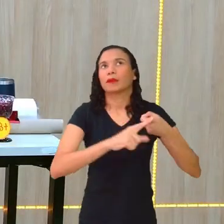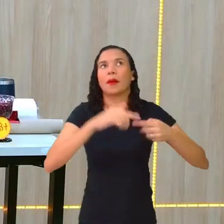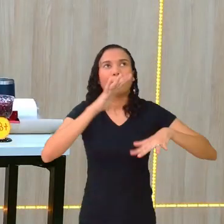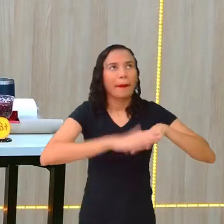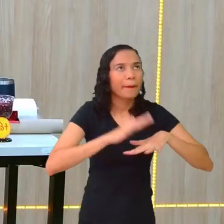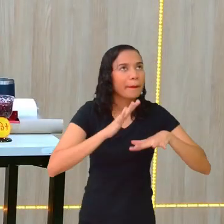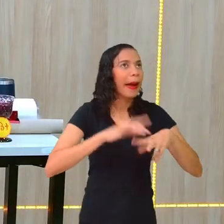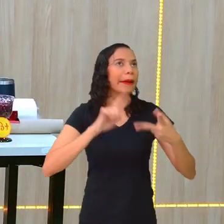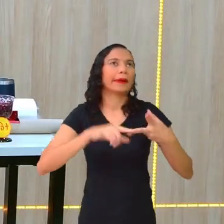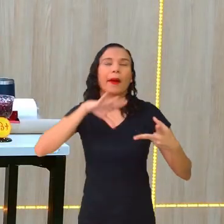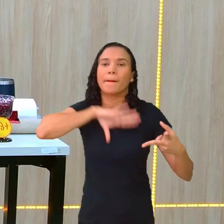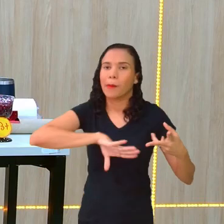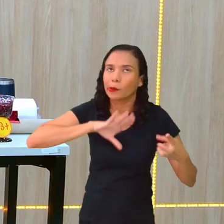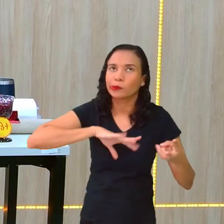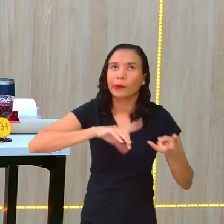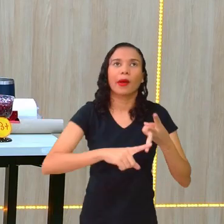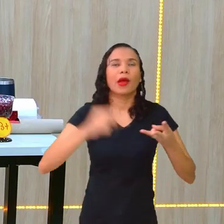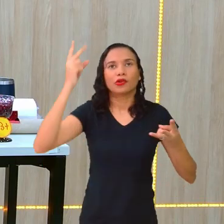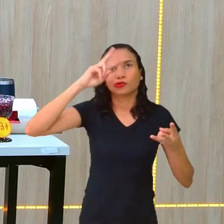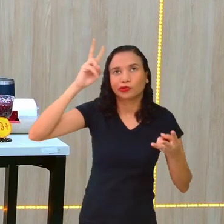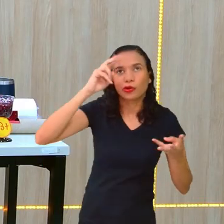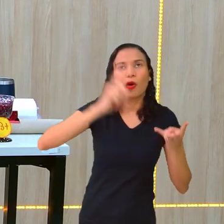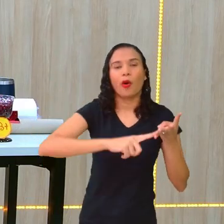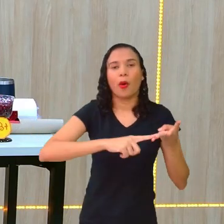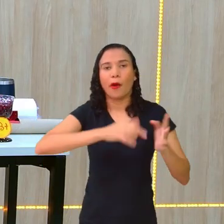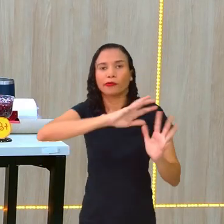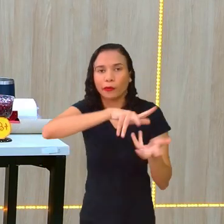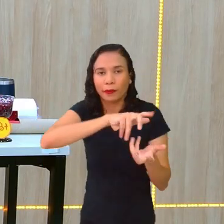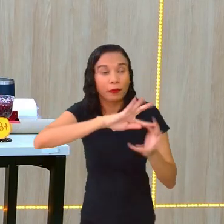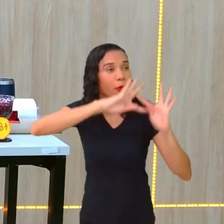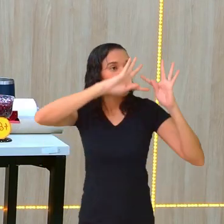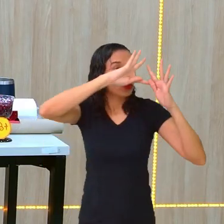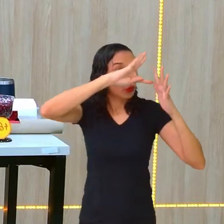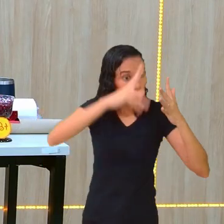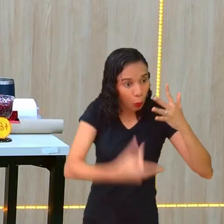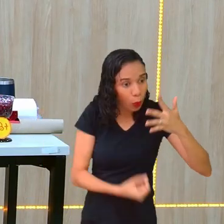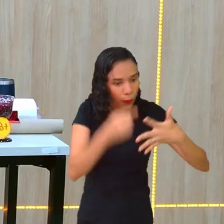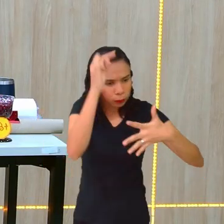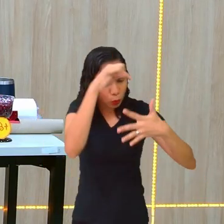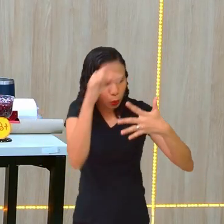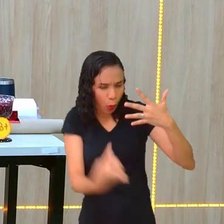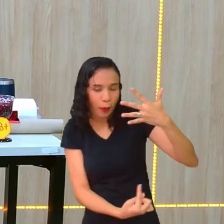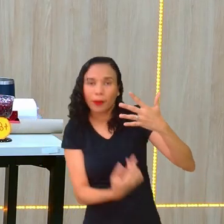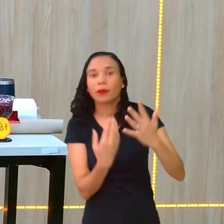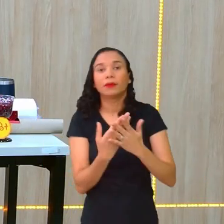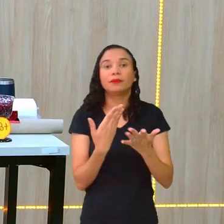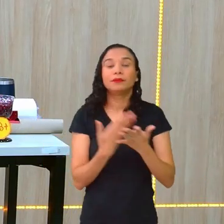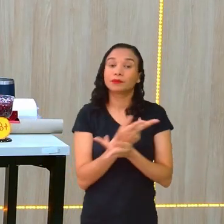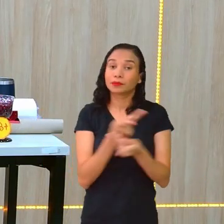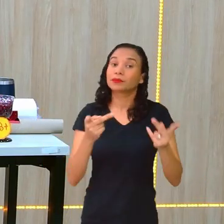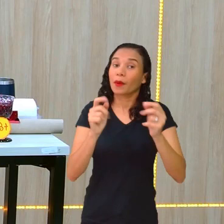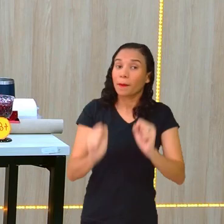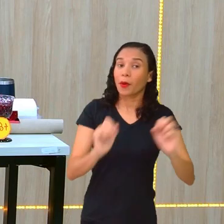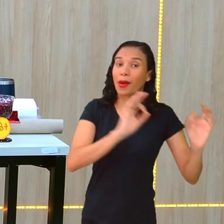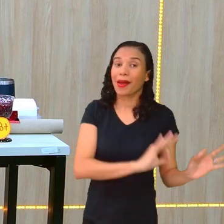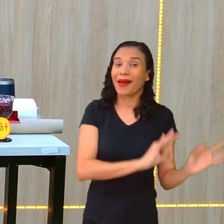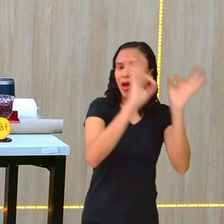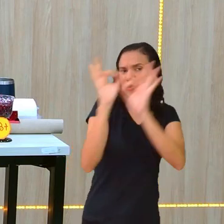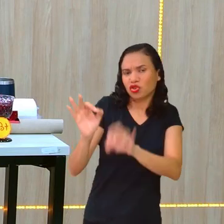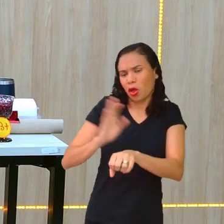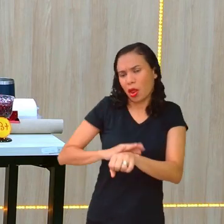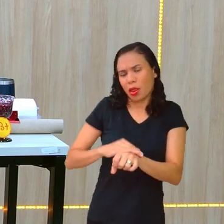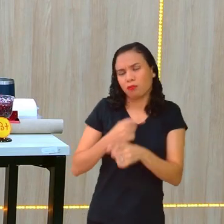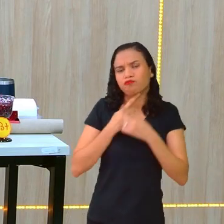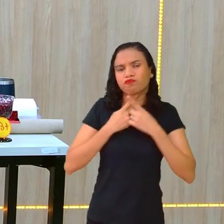de língua portuguesa, de história, de geografia, enfim, todas as aulas, e vocês aí vão poder assistir no tempo